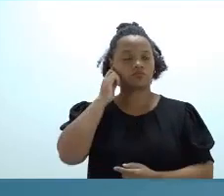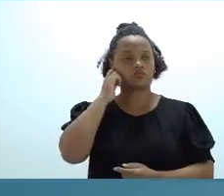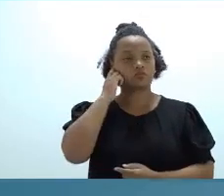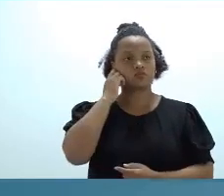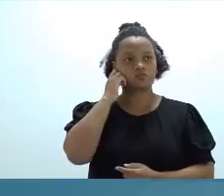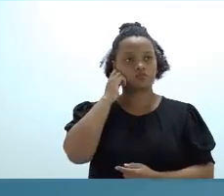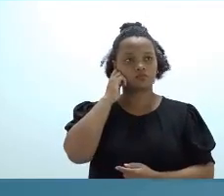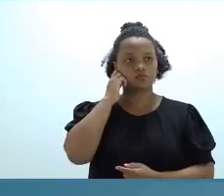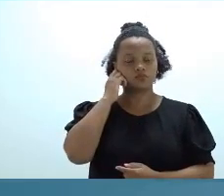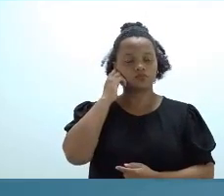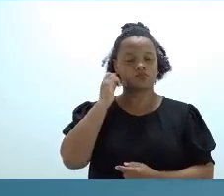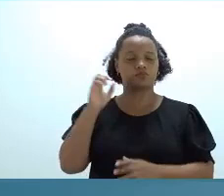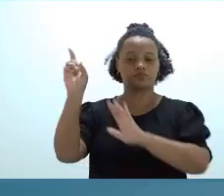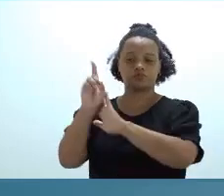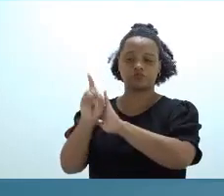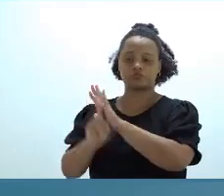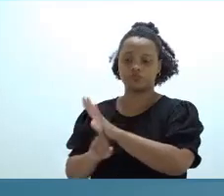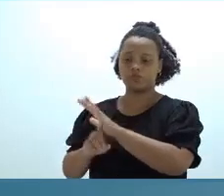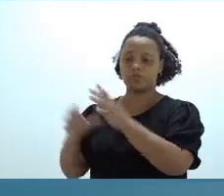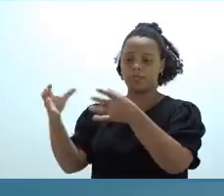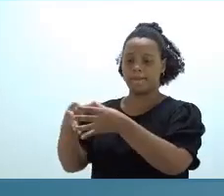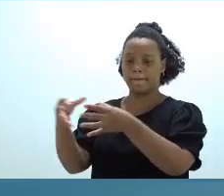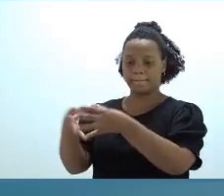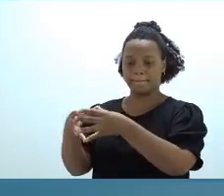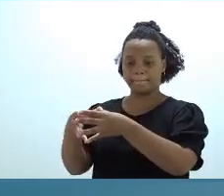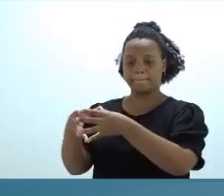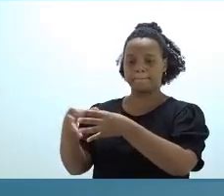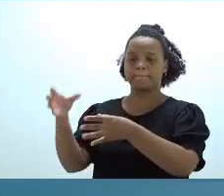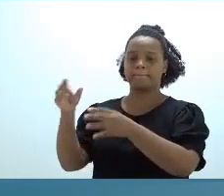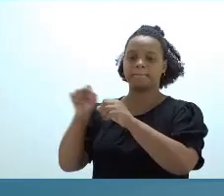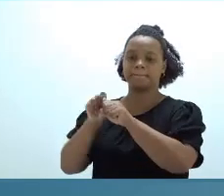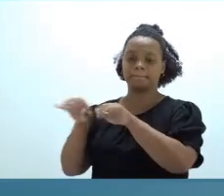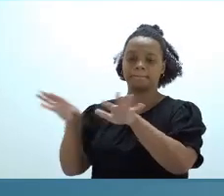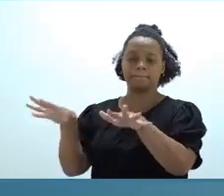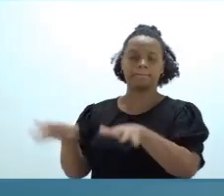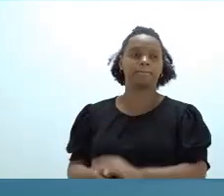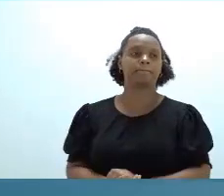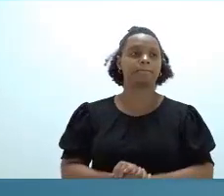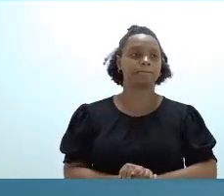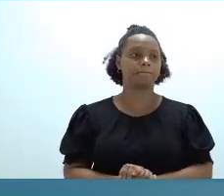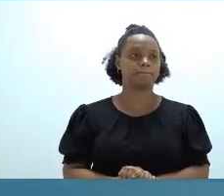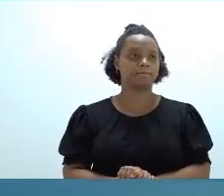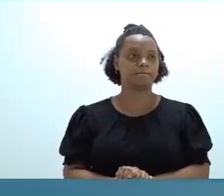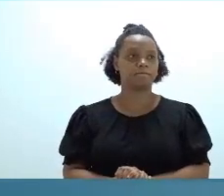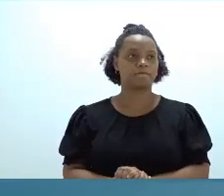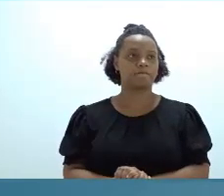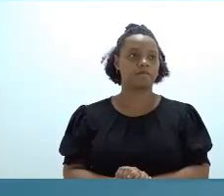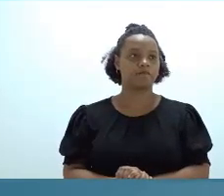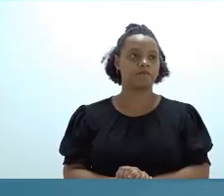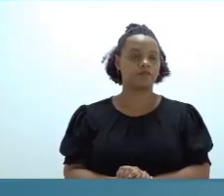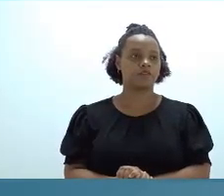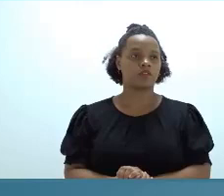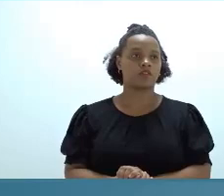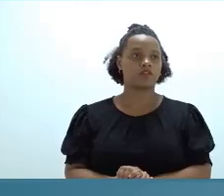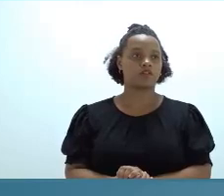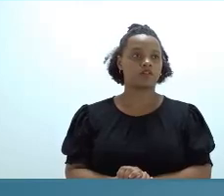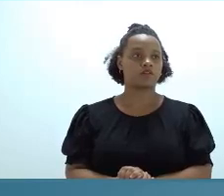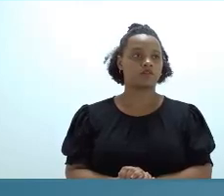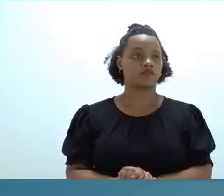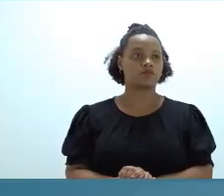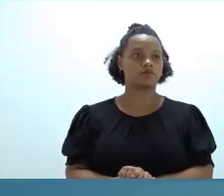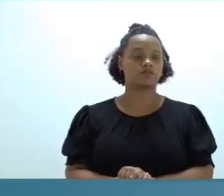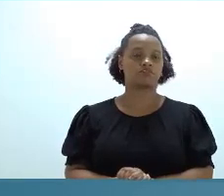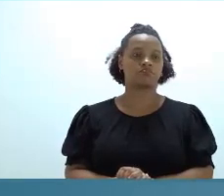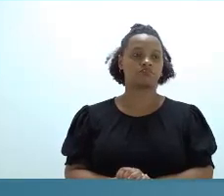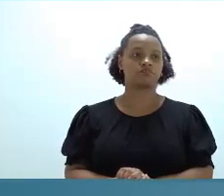público. Com efeito, a precisa classificação da natureza da relação jurídica da demanda é o elemento